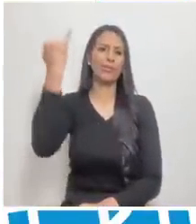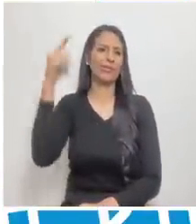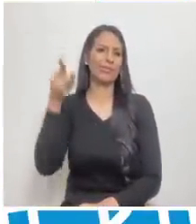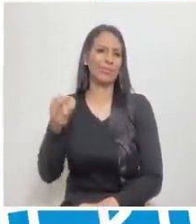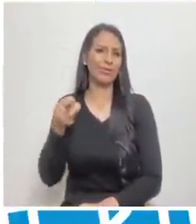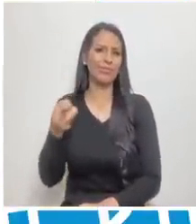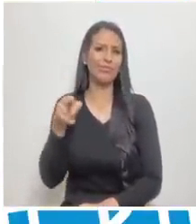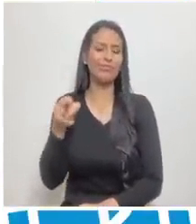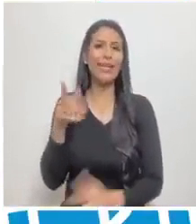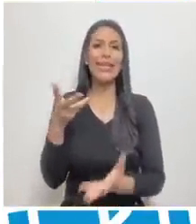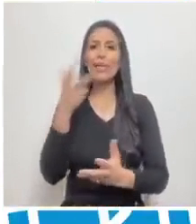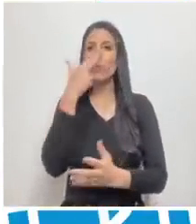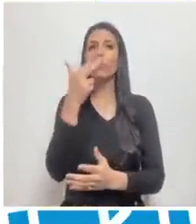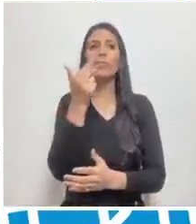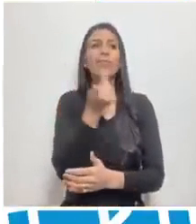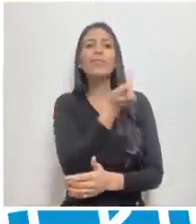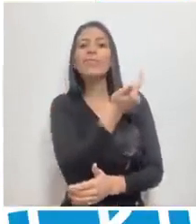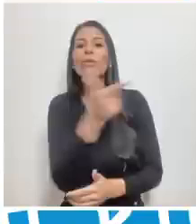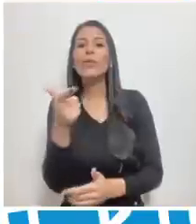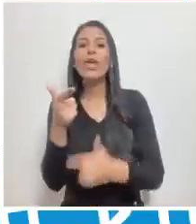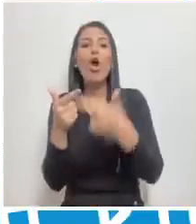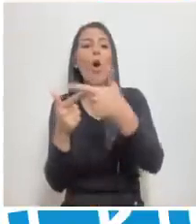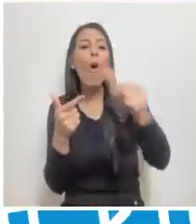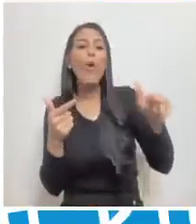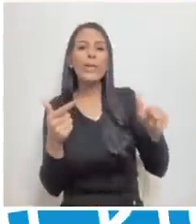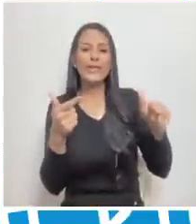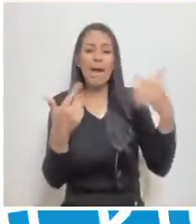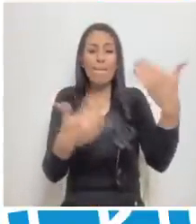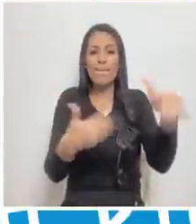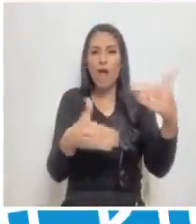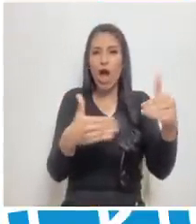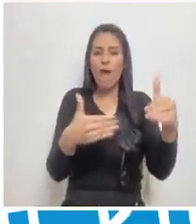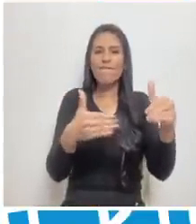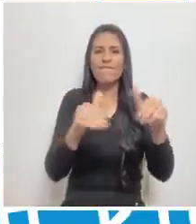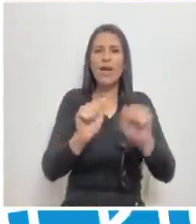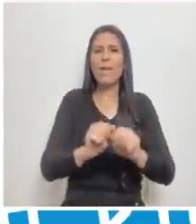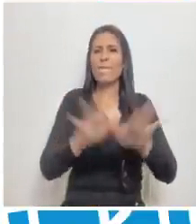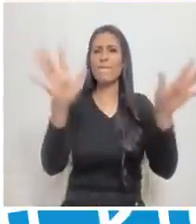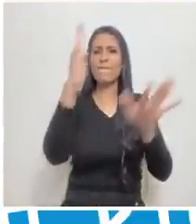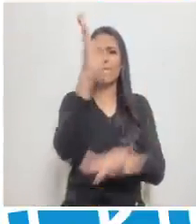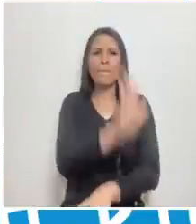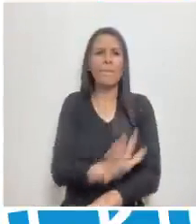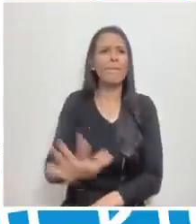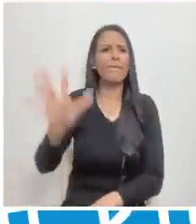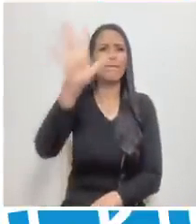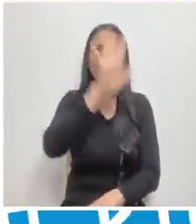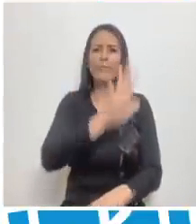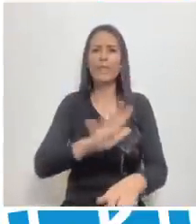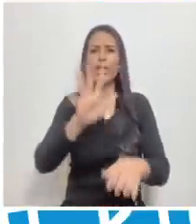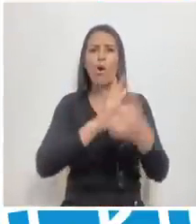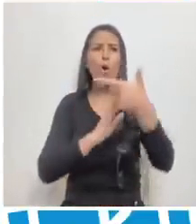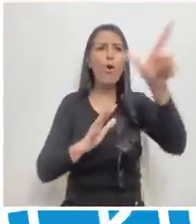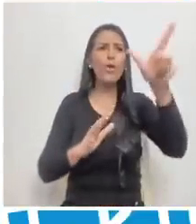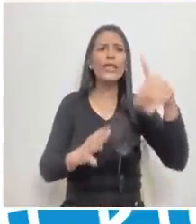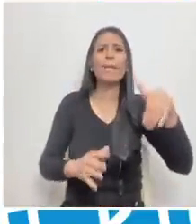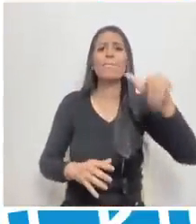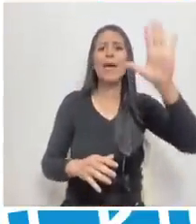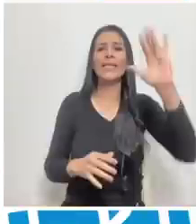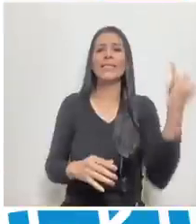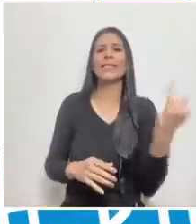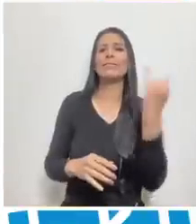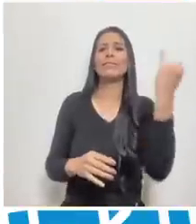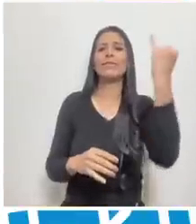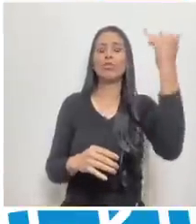larga escala nacional mais importante do que o SAEB. Né? O SAEB, como já foi dito também, o